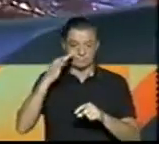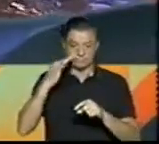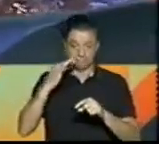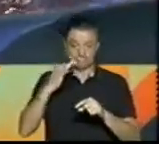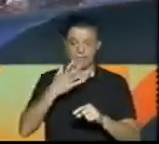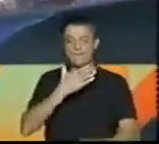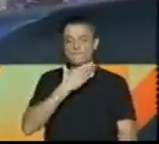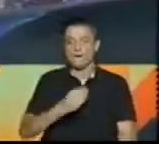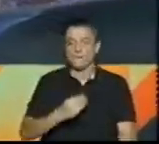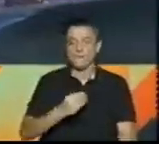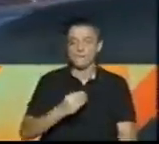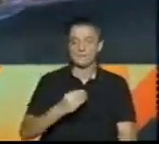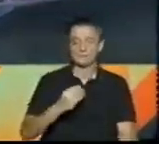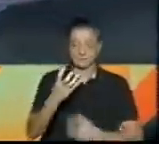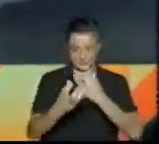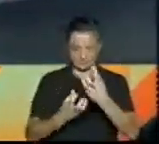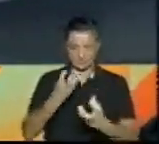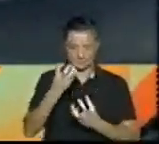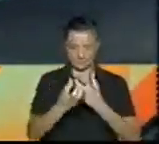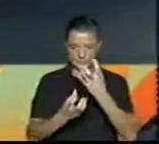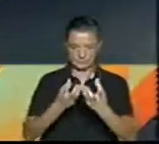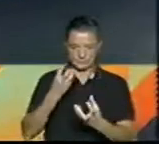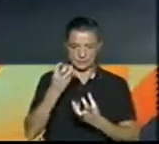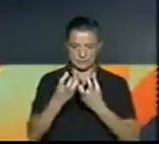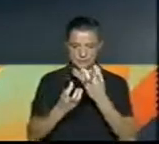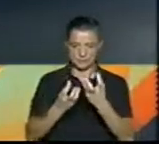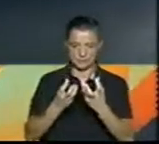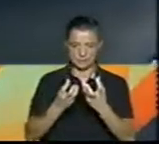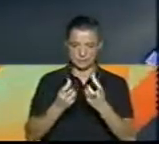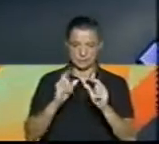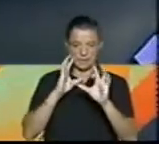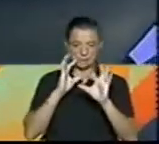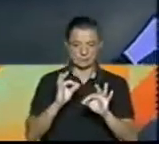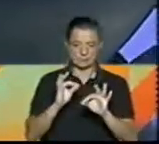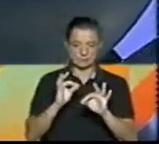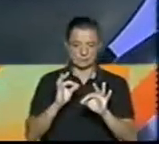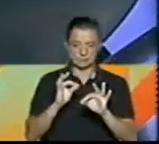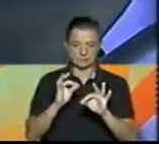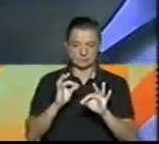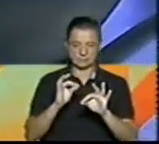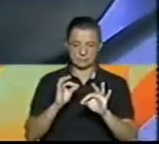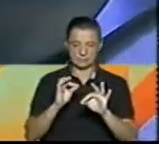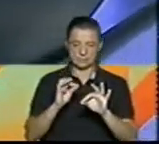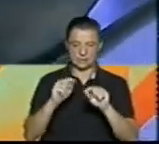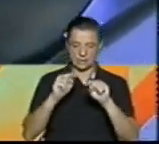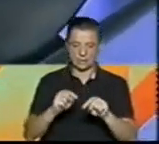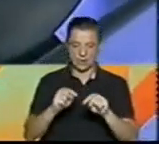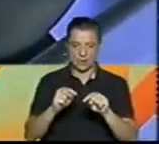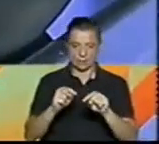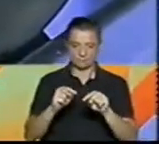Portanto, deixem cozinhar ao ponto. Eu até coloquei assim. Com licença. E agora vamos colocar